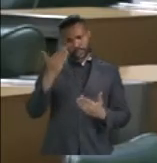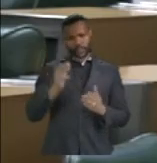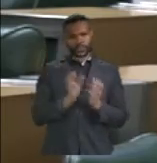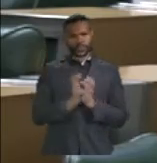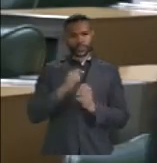deputados